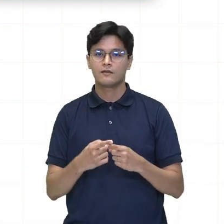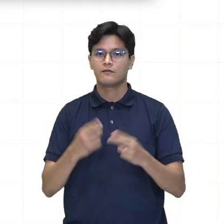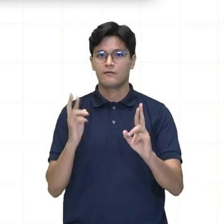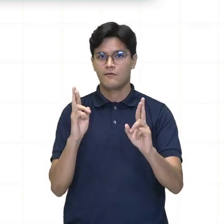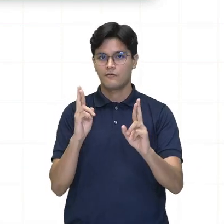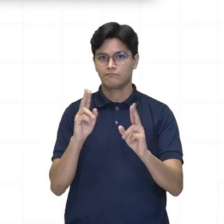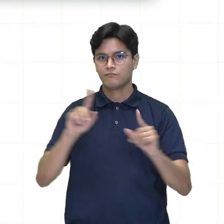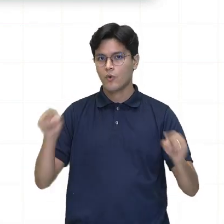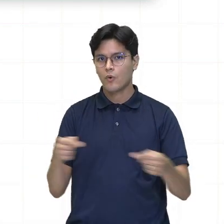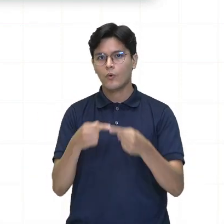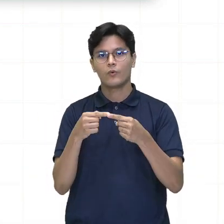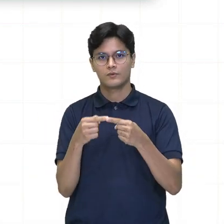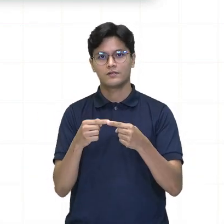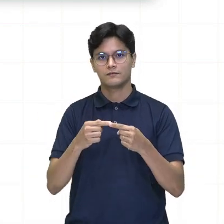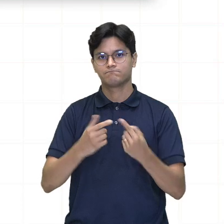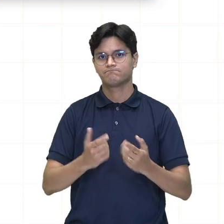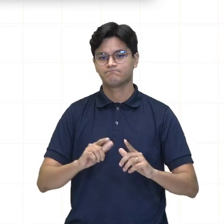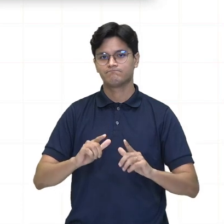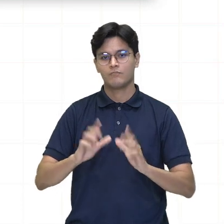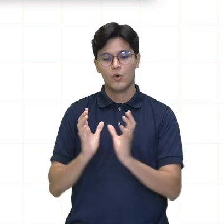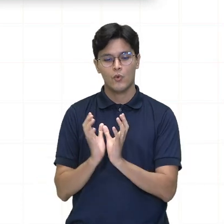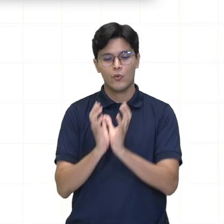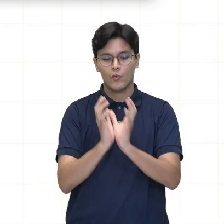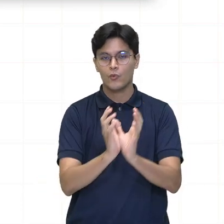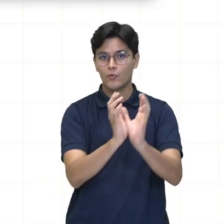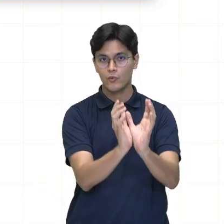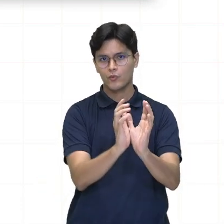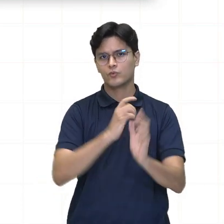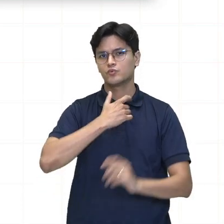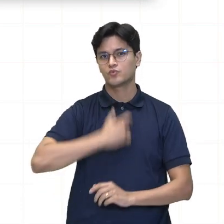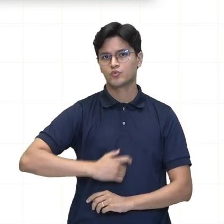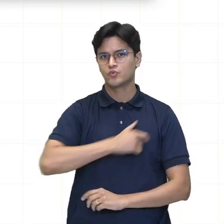cruzadas. O que eram as cruzadas?